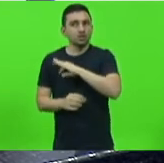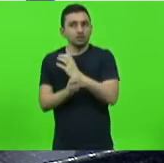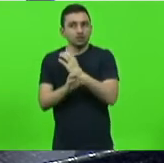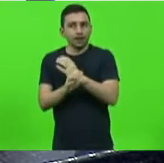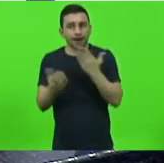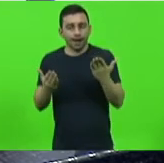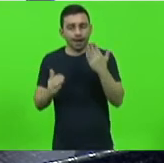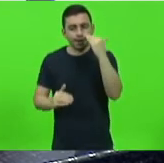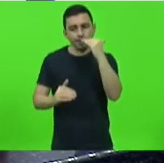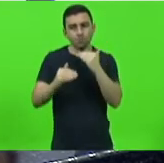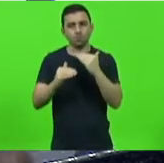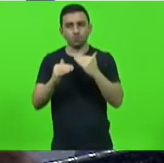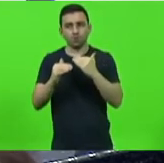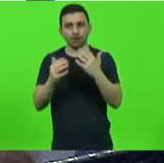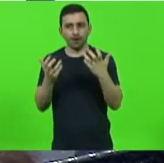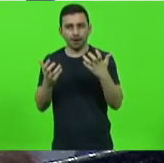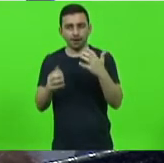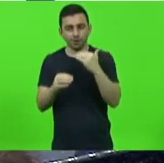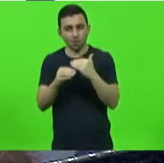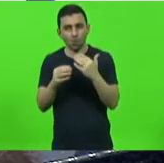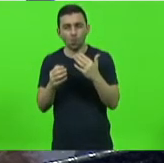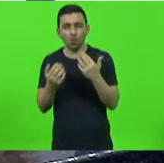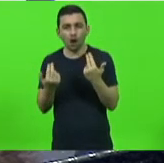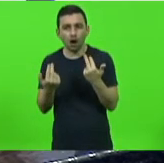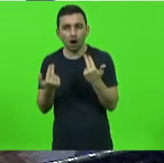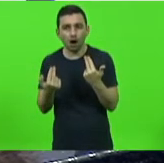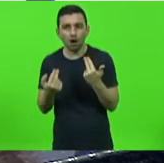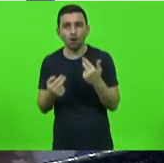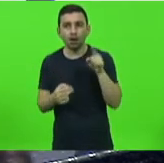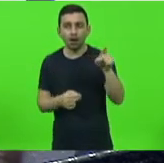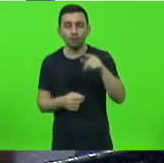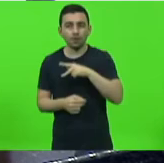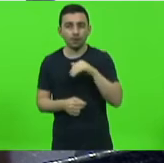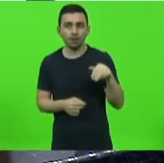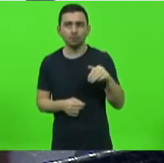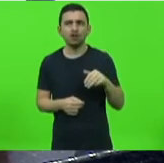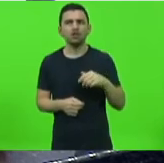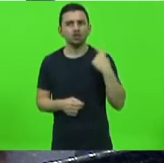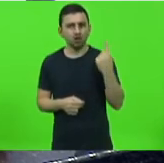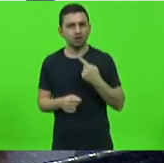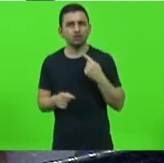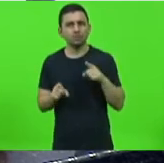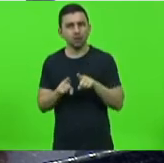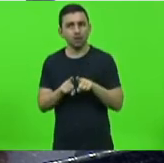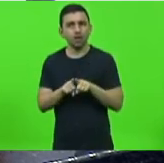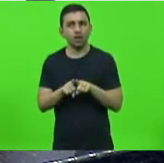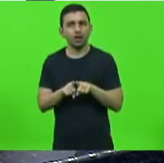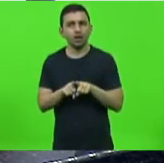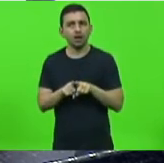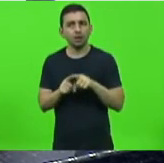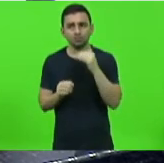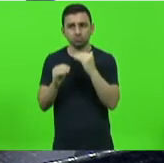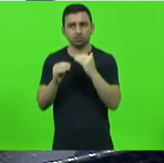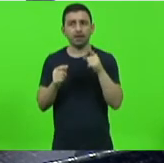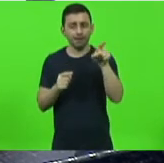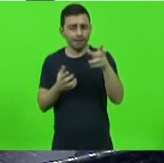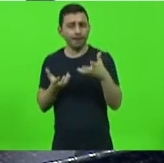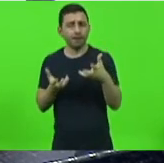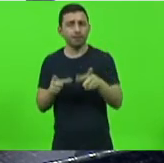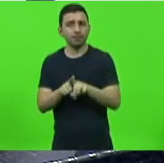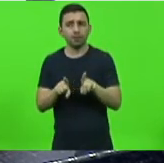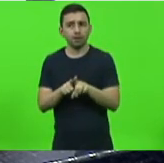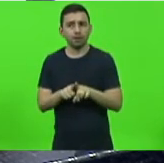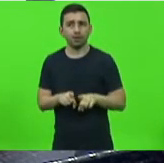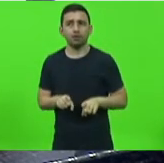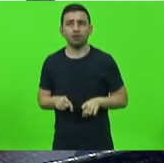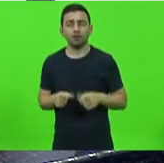Polícia Militar e não conseguiu, lá nós também não igualamos eles. A paridade eles também queriam. A igualdade